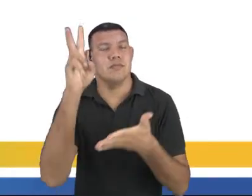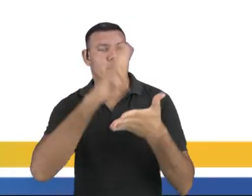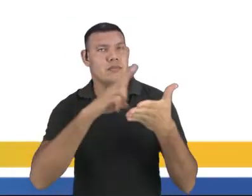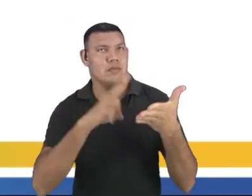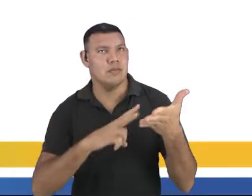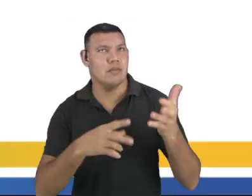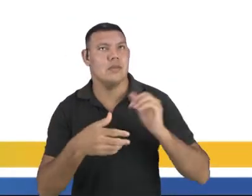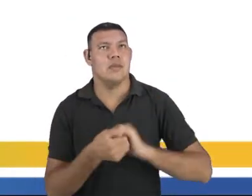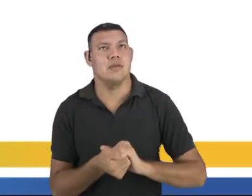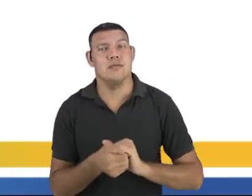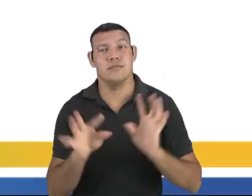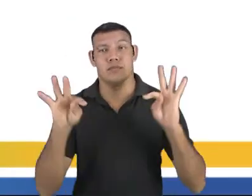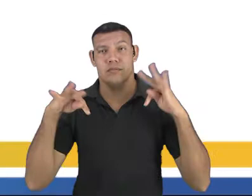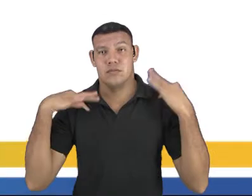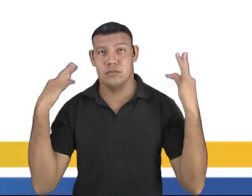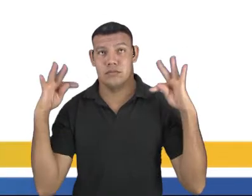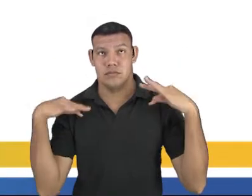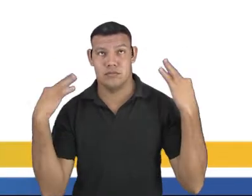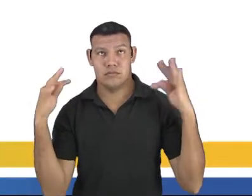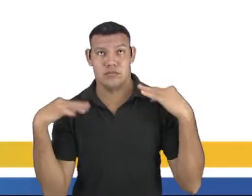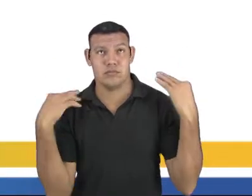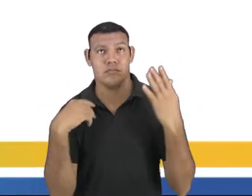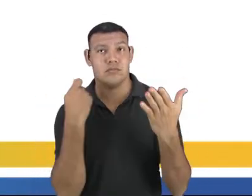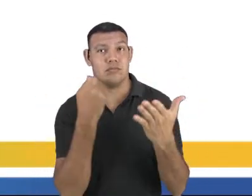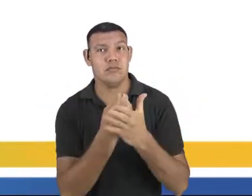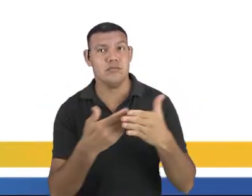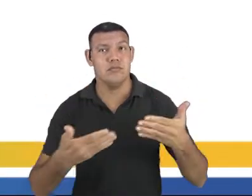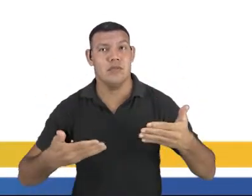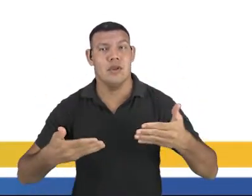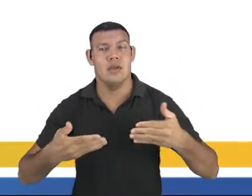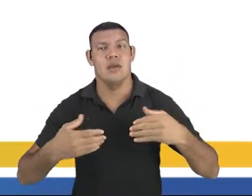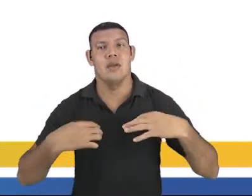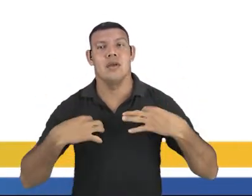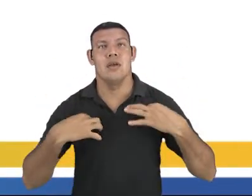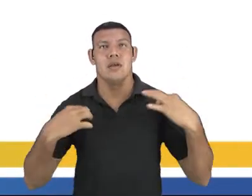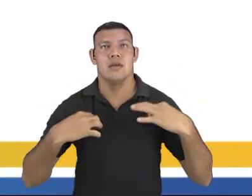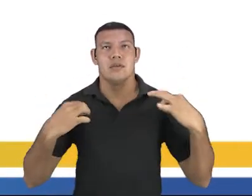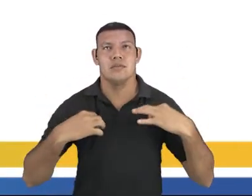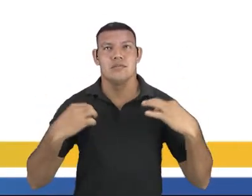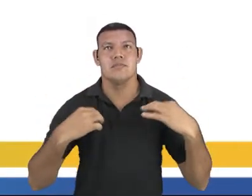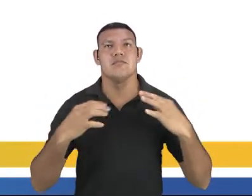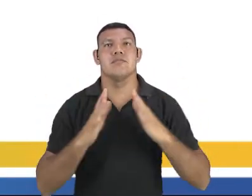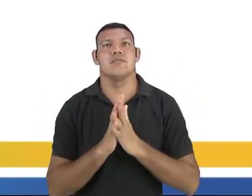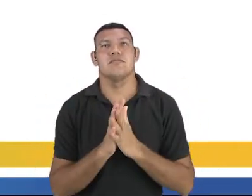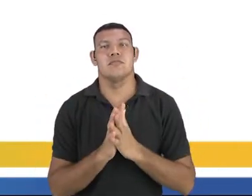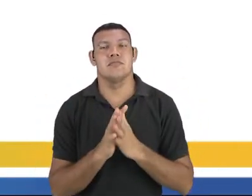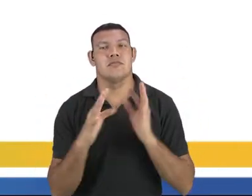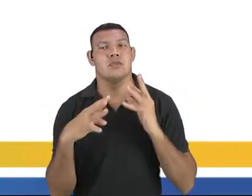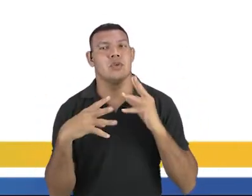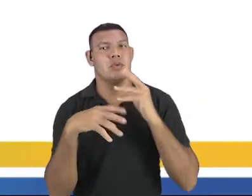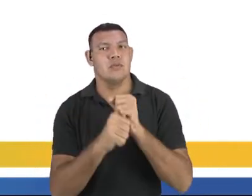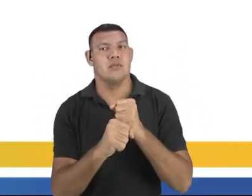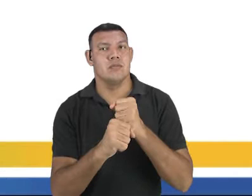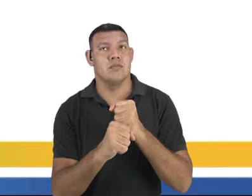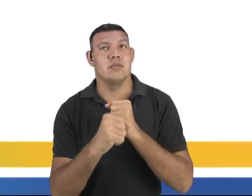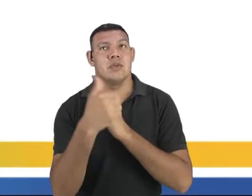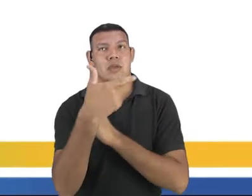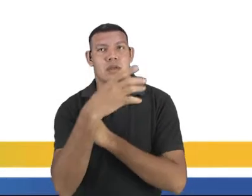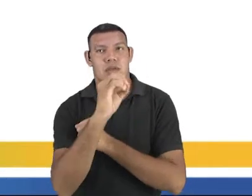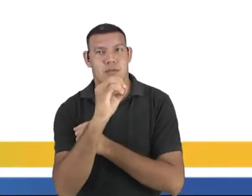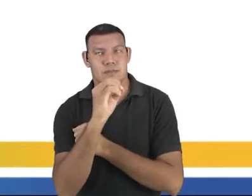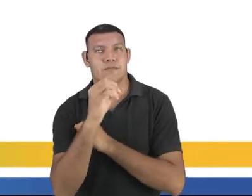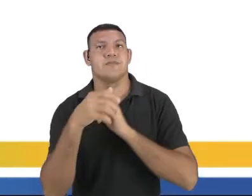nós vamos ter o seguinte Um turista comprou bermudas e camisas num total de 20 peças pelas compras